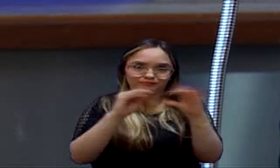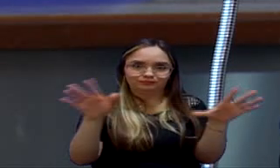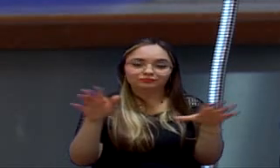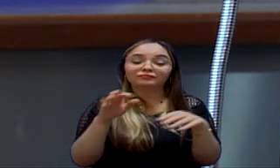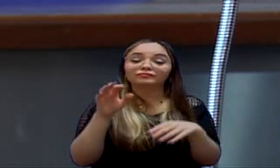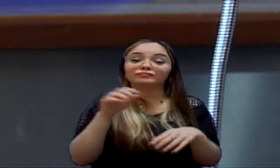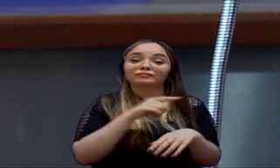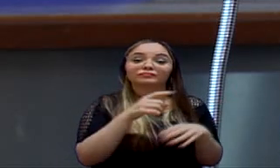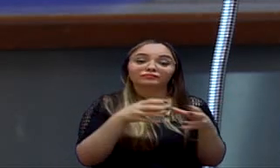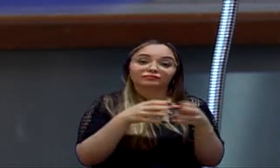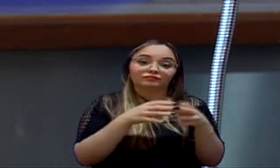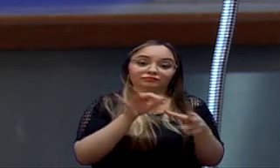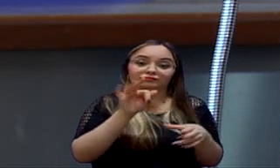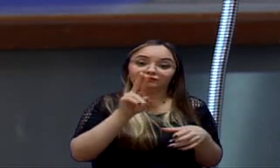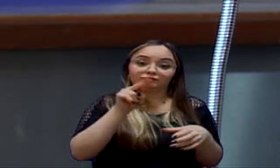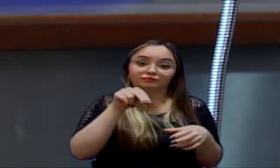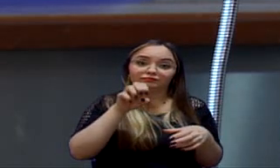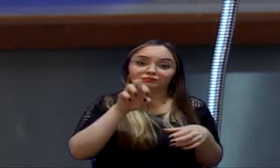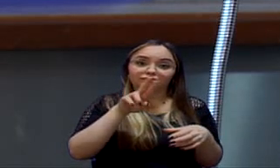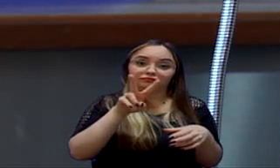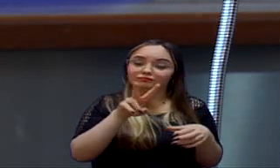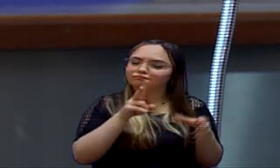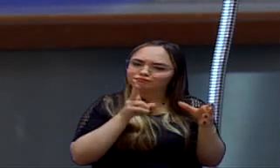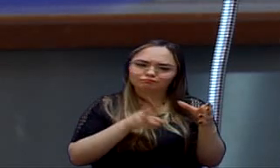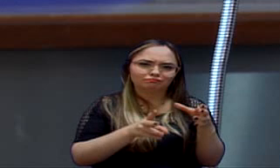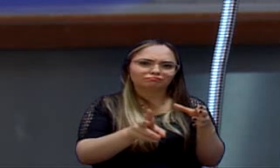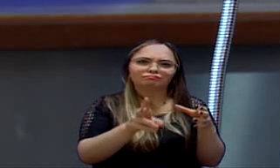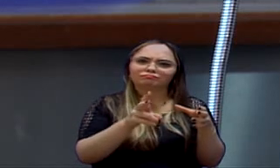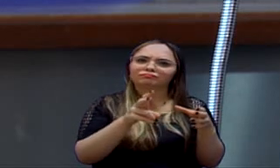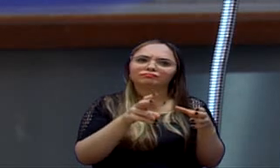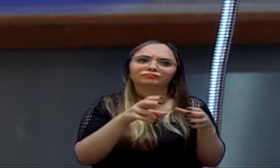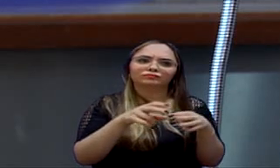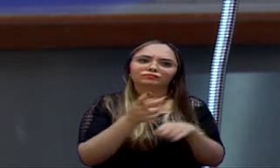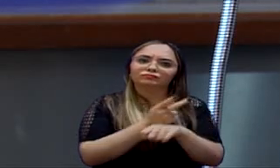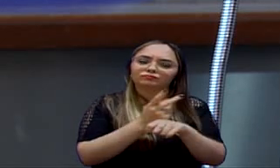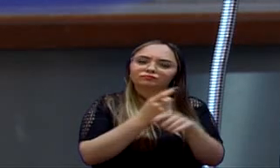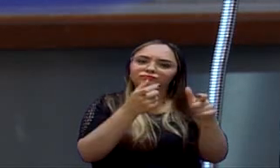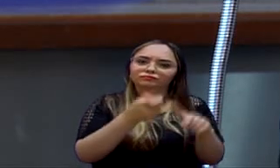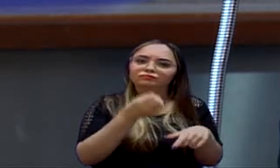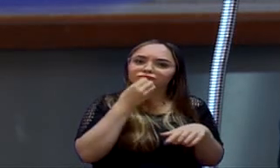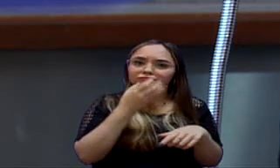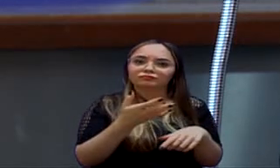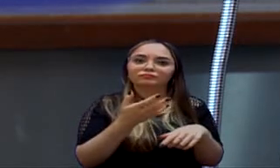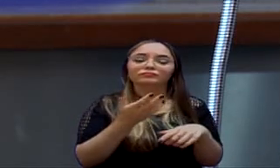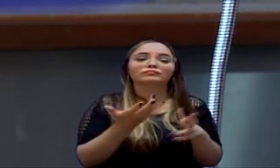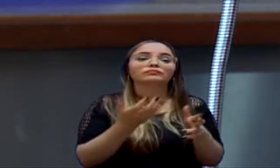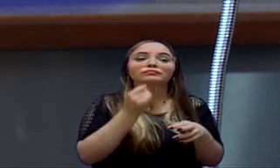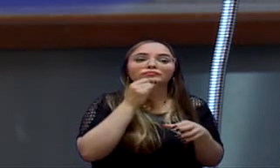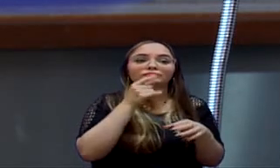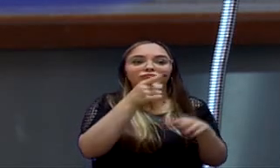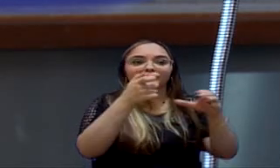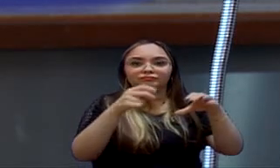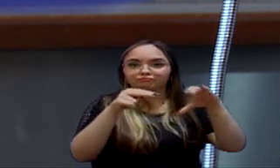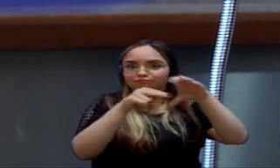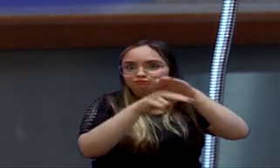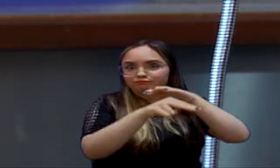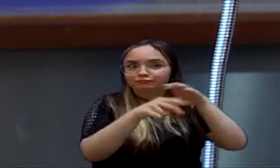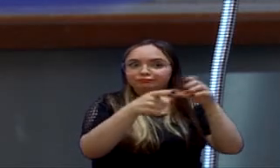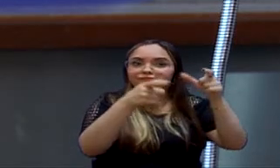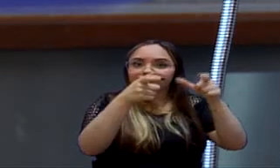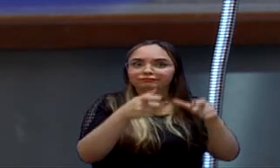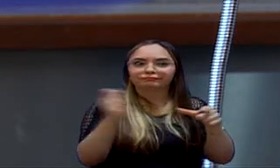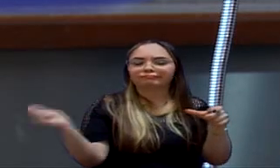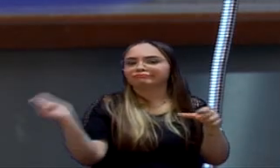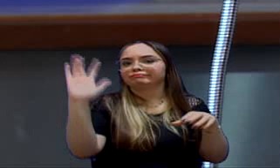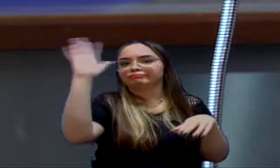a funserv a rede credenciada continuar mantendo esse atendimento então o equipamento de ressonância magnética que o equipamento